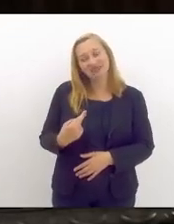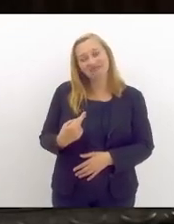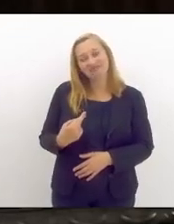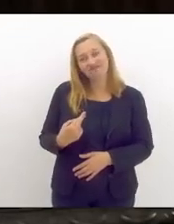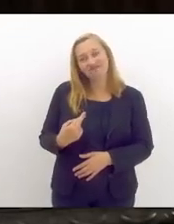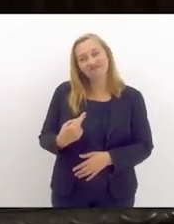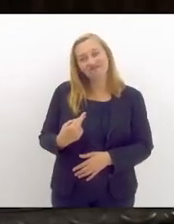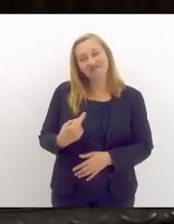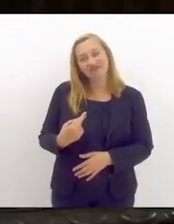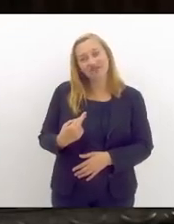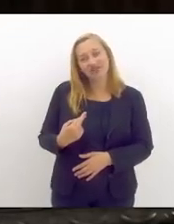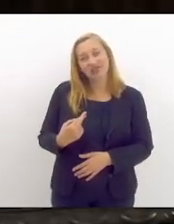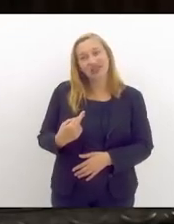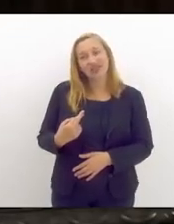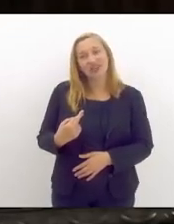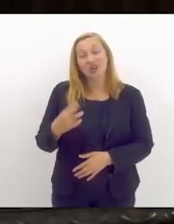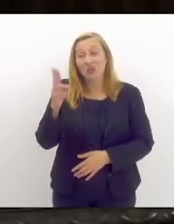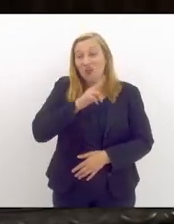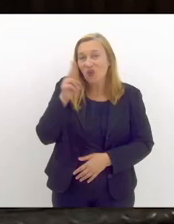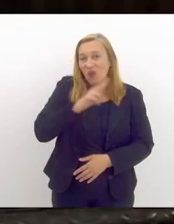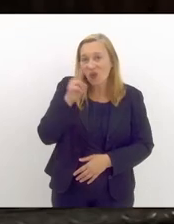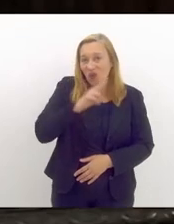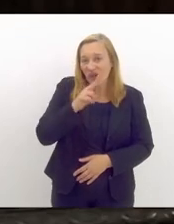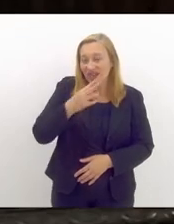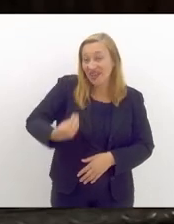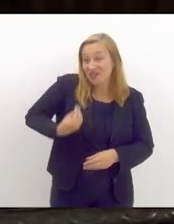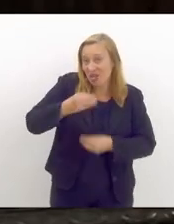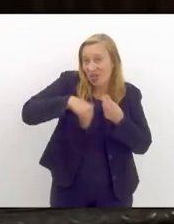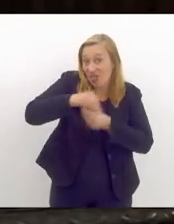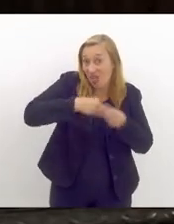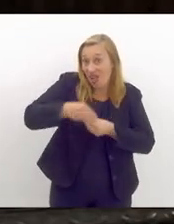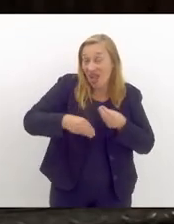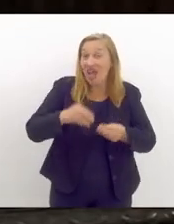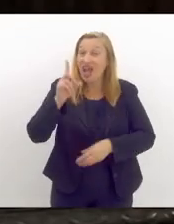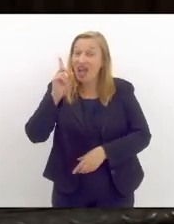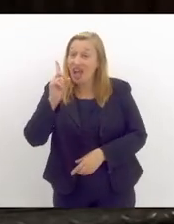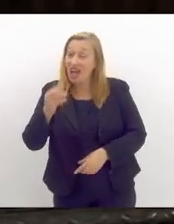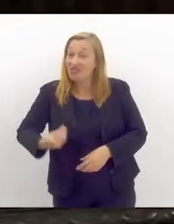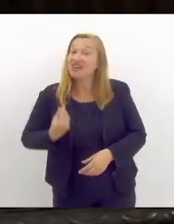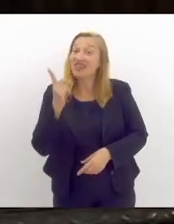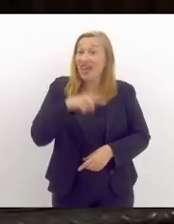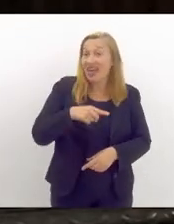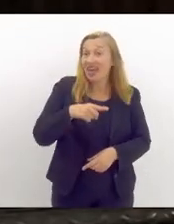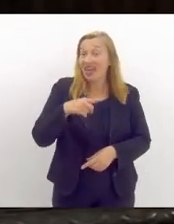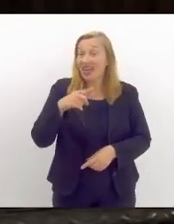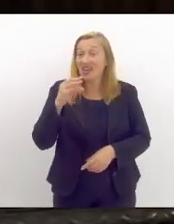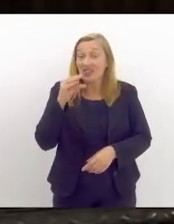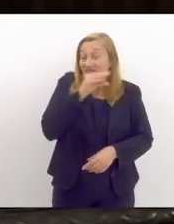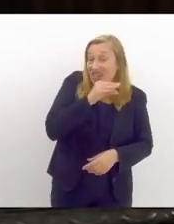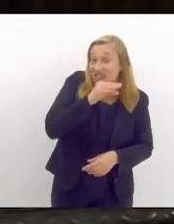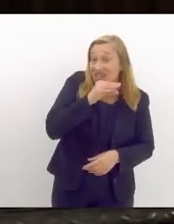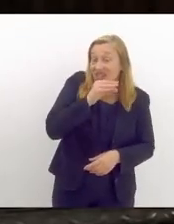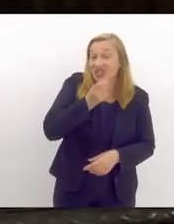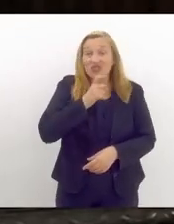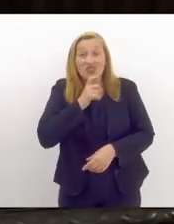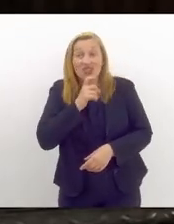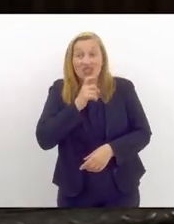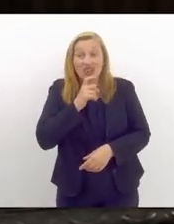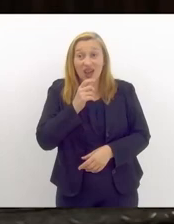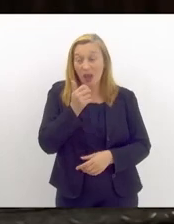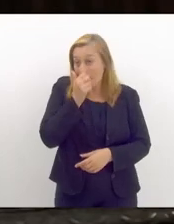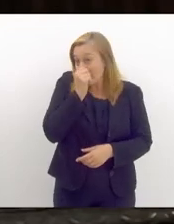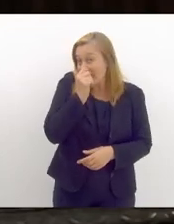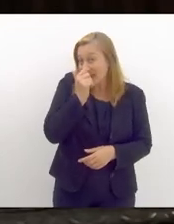o correr da vida embrulha tudo. A vida é assim, esquenta, esfria, aperta e